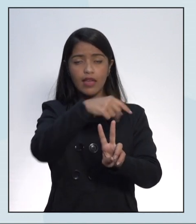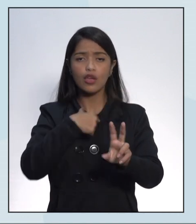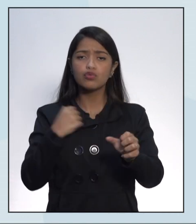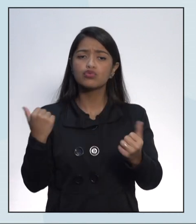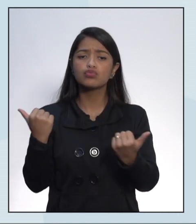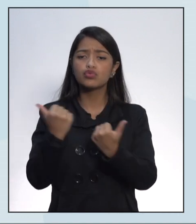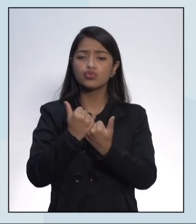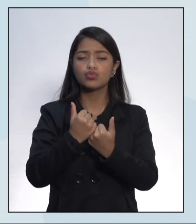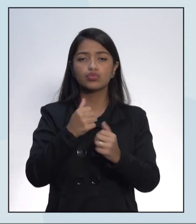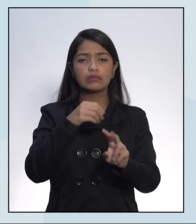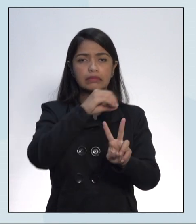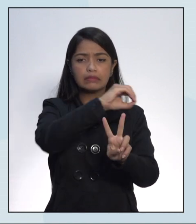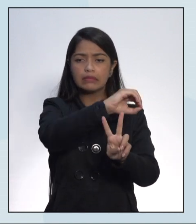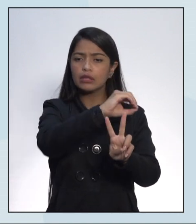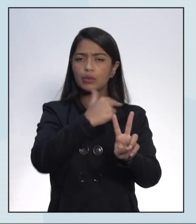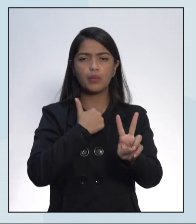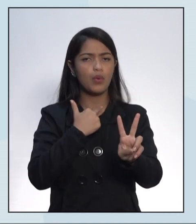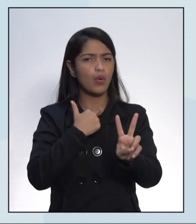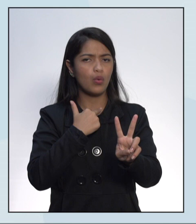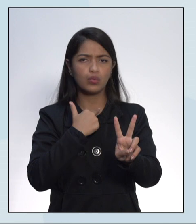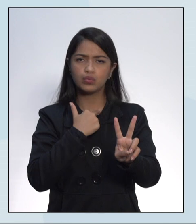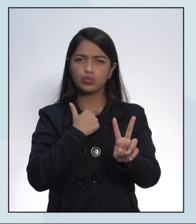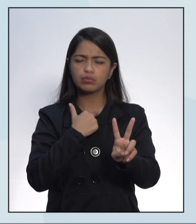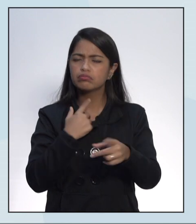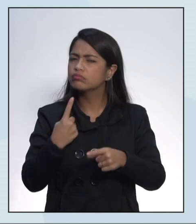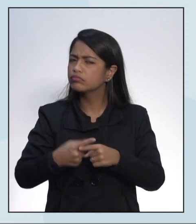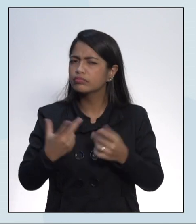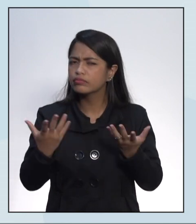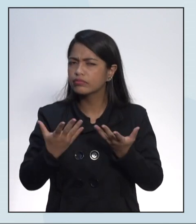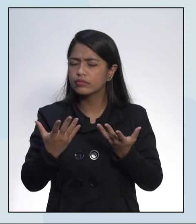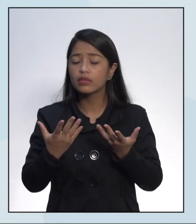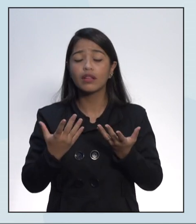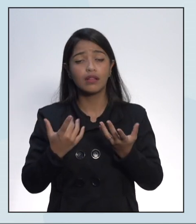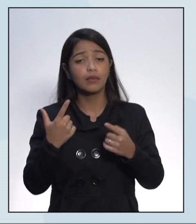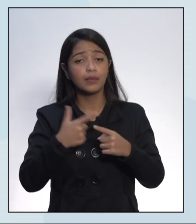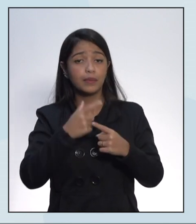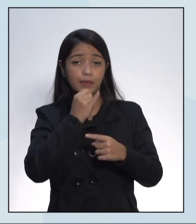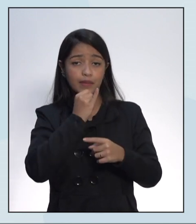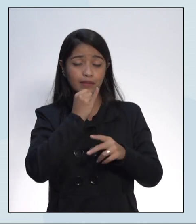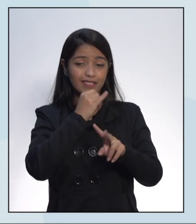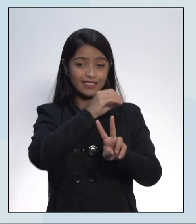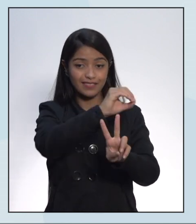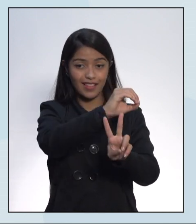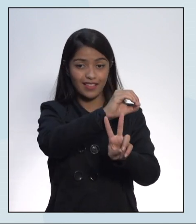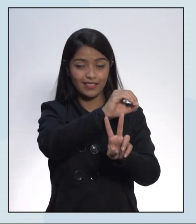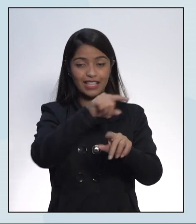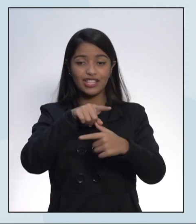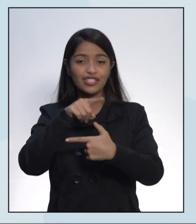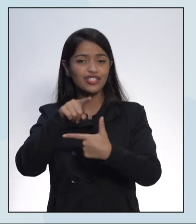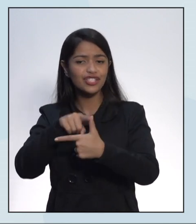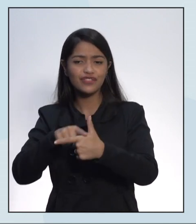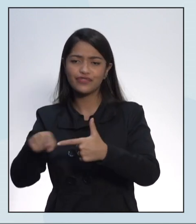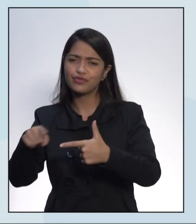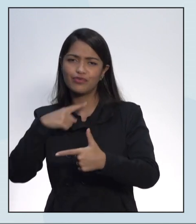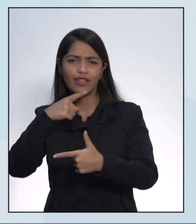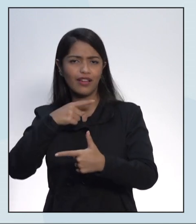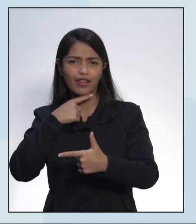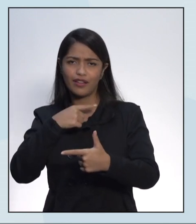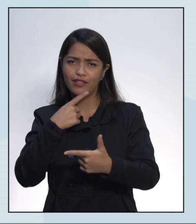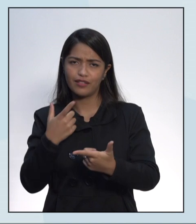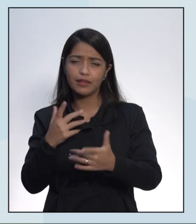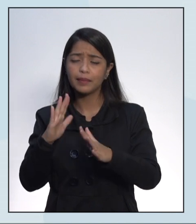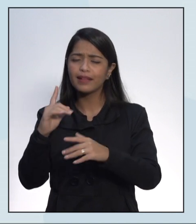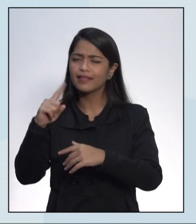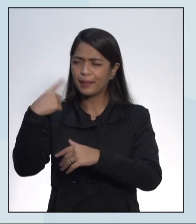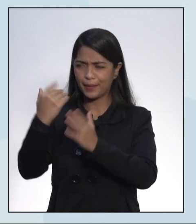que será? Porque o 0, como é que você vai fazer uma divisão? Mas aí essa divisão a gente vai entrar depois na